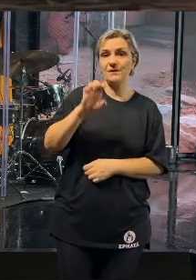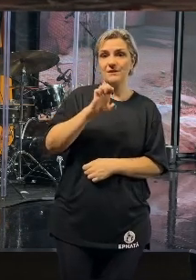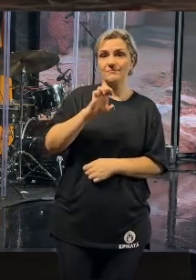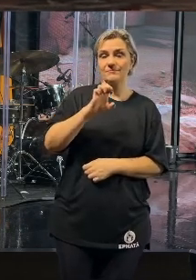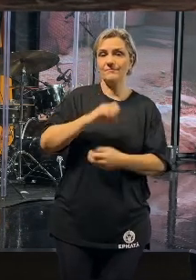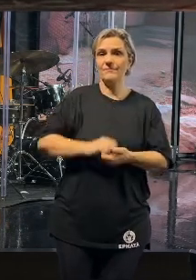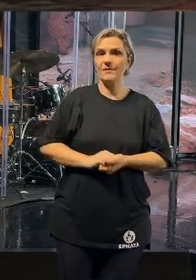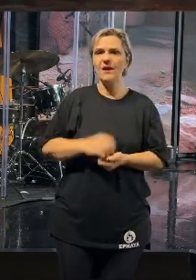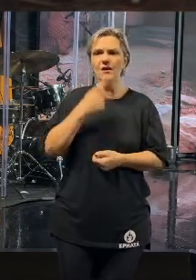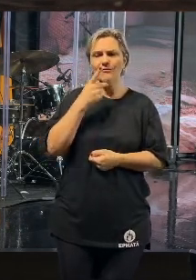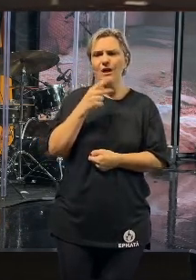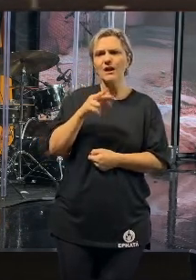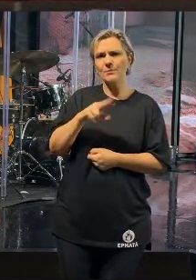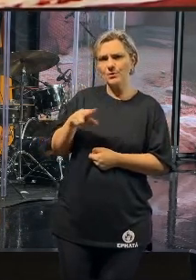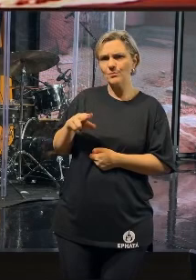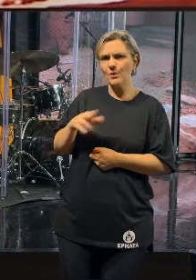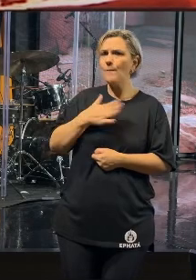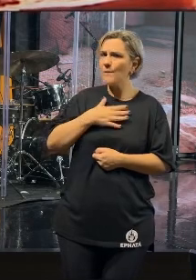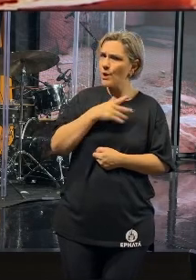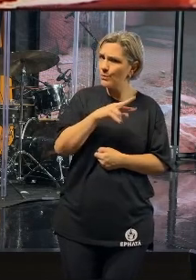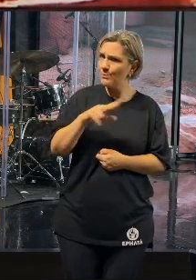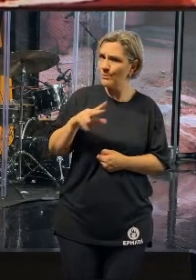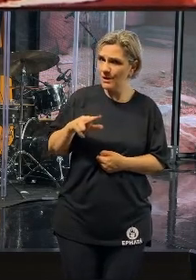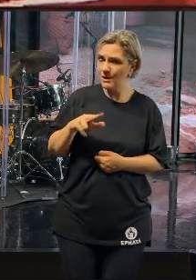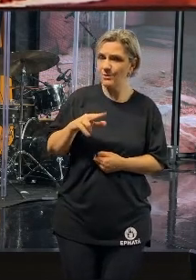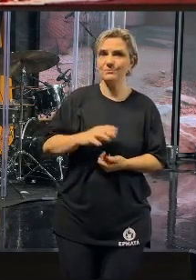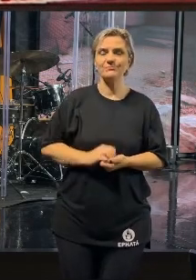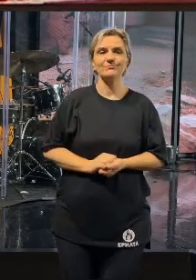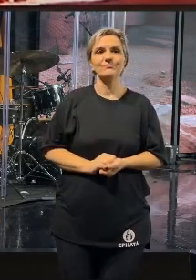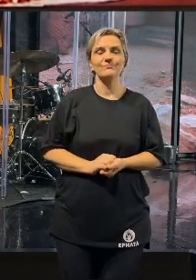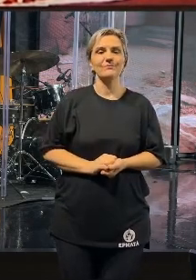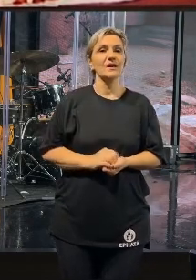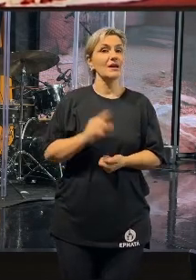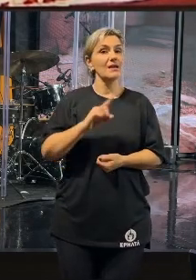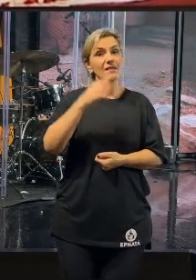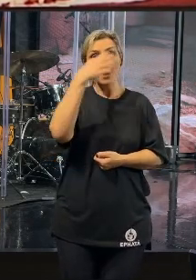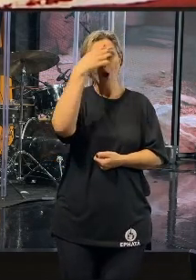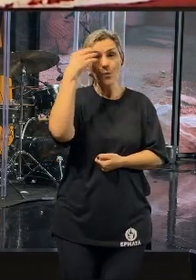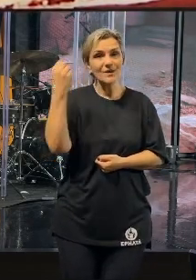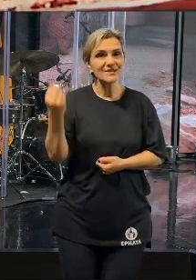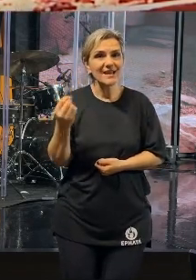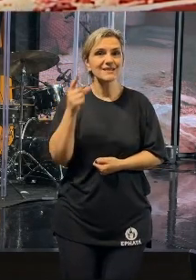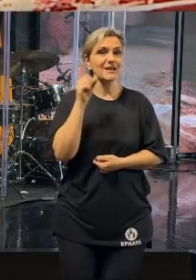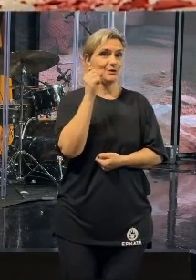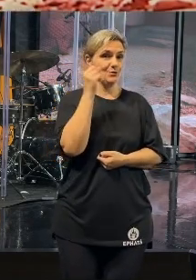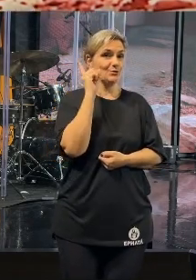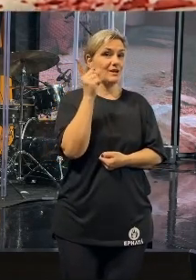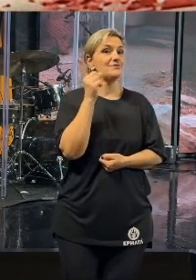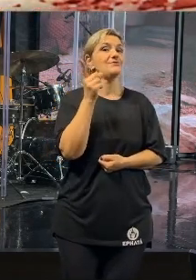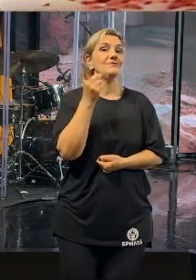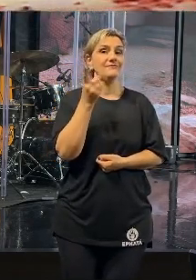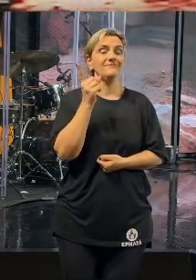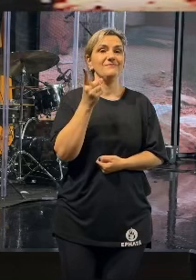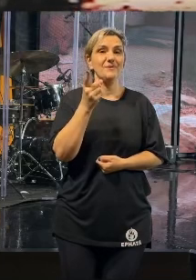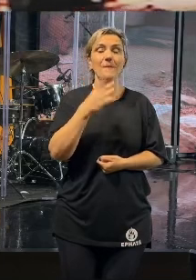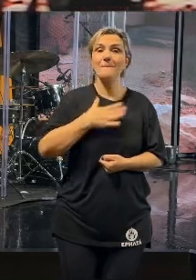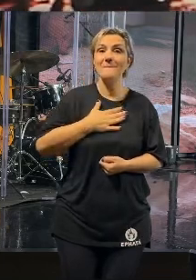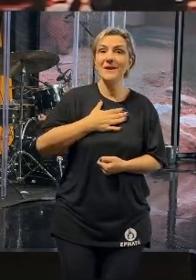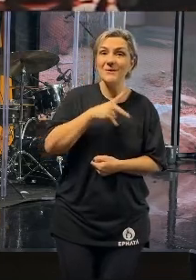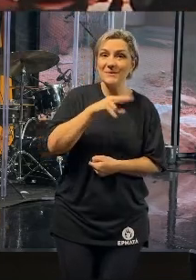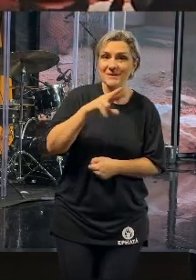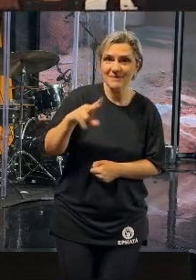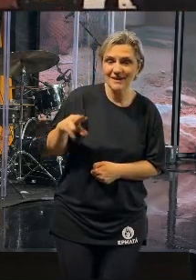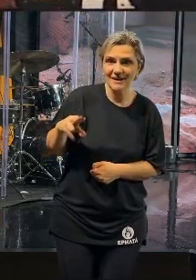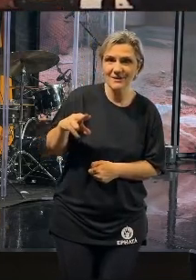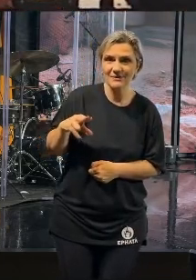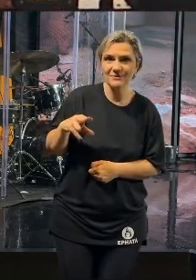Fala para esse irmão que está do teu lado: meu irmão, não se esqueça do dedinho. Meu